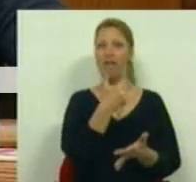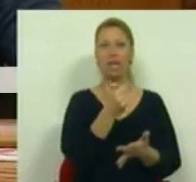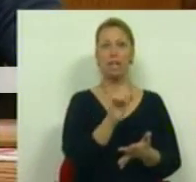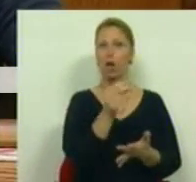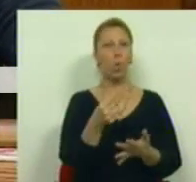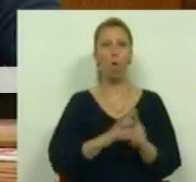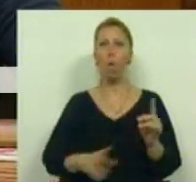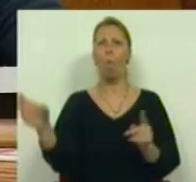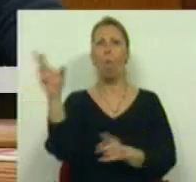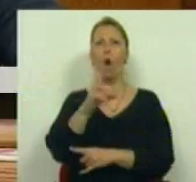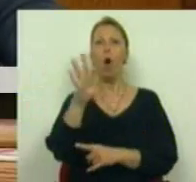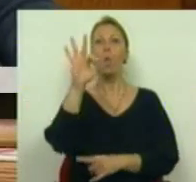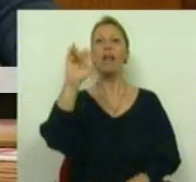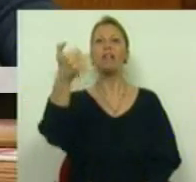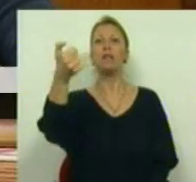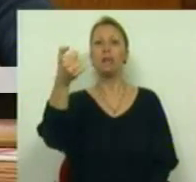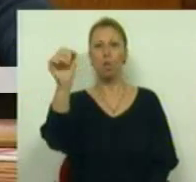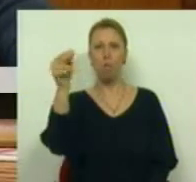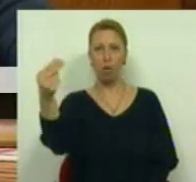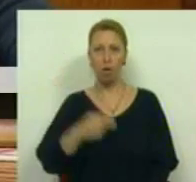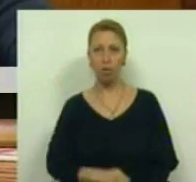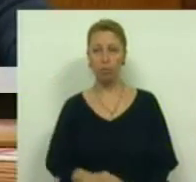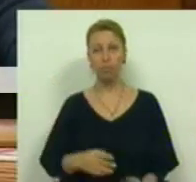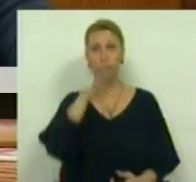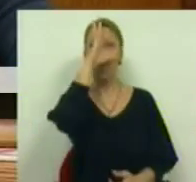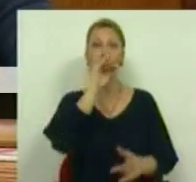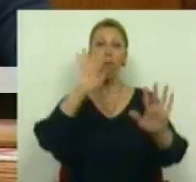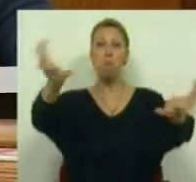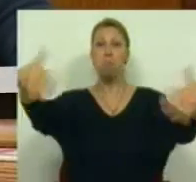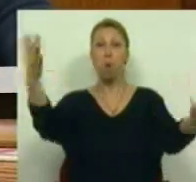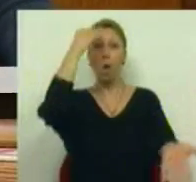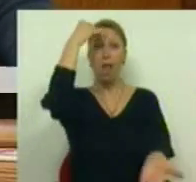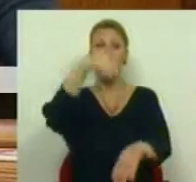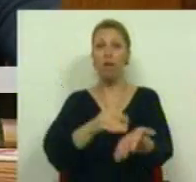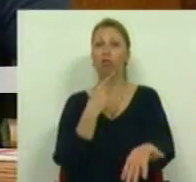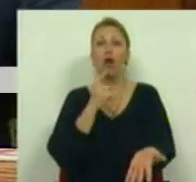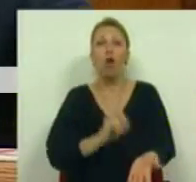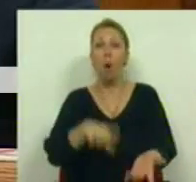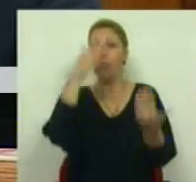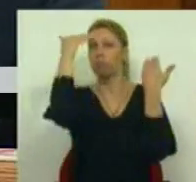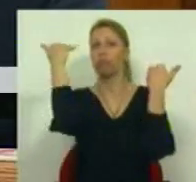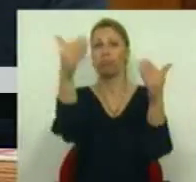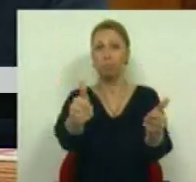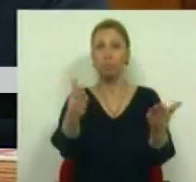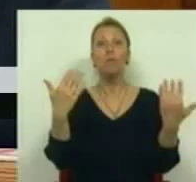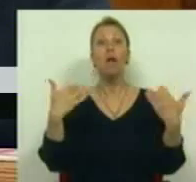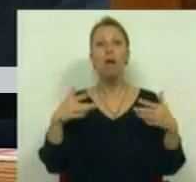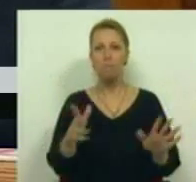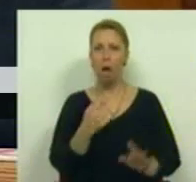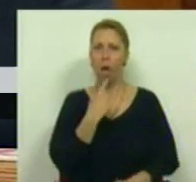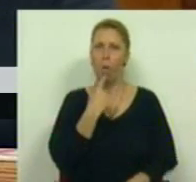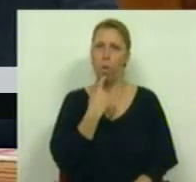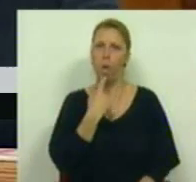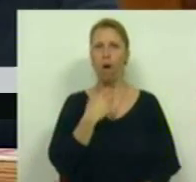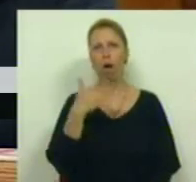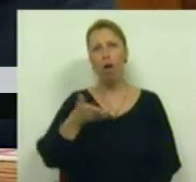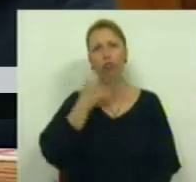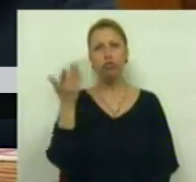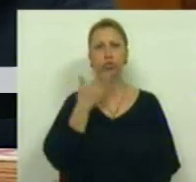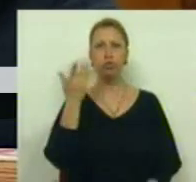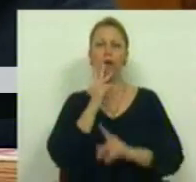25 cêntimos. Se viver na Amadora e, como acontece com tantas famílias, a criança estudar perto do trabalho dos pais,